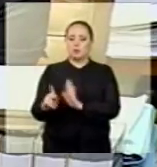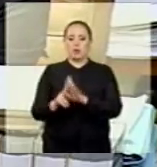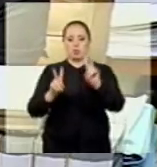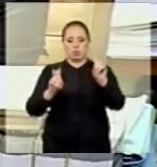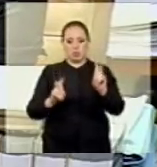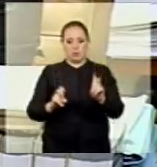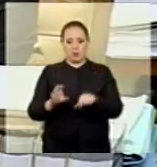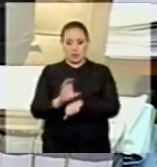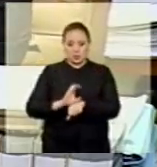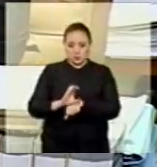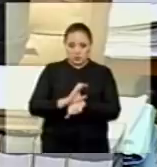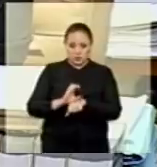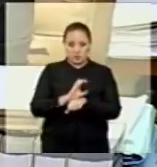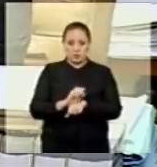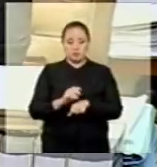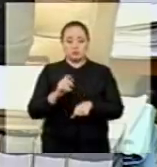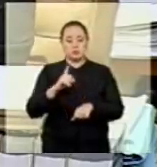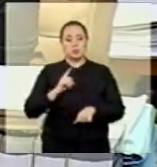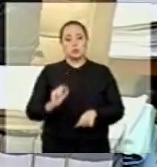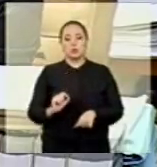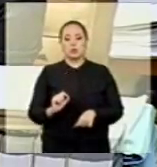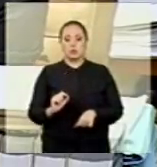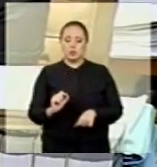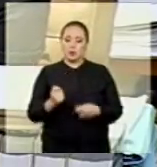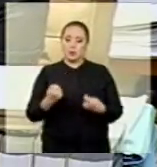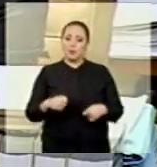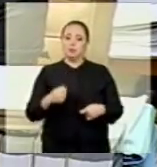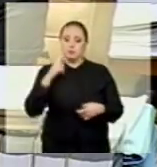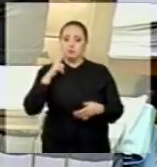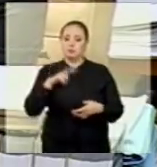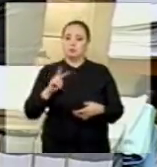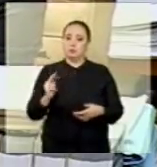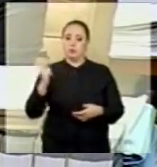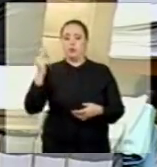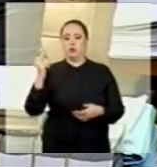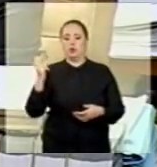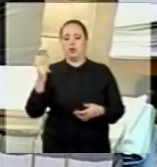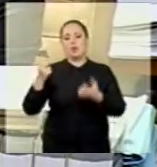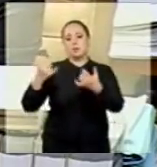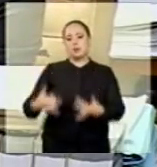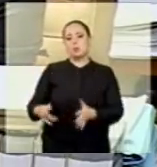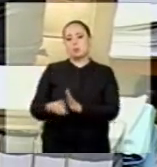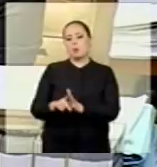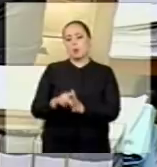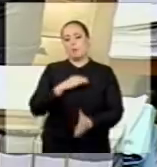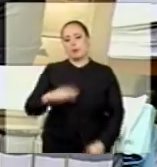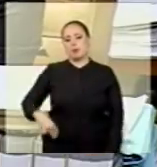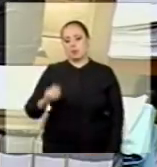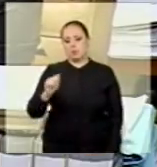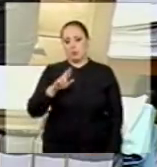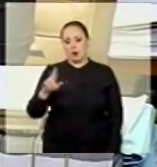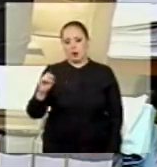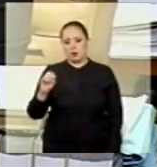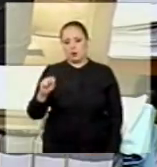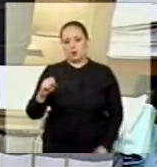da Constituição, a lição sempre valiosa do eminente ministro Luiz Roberto Barroso,